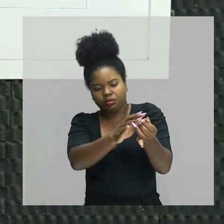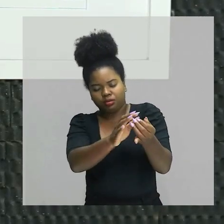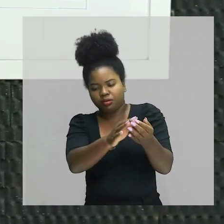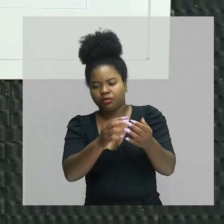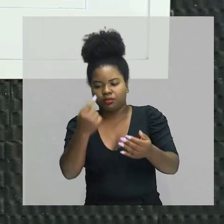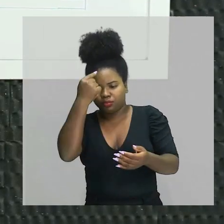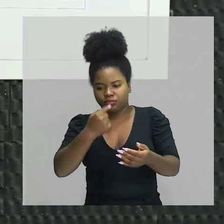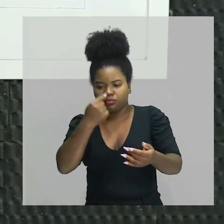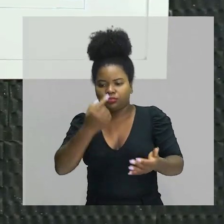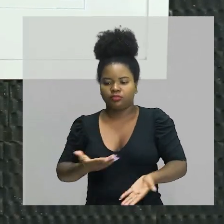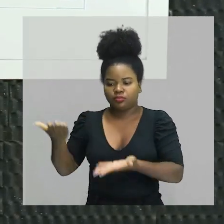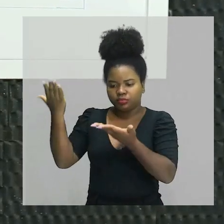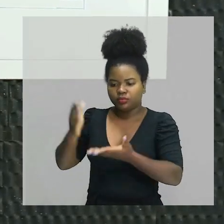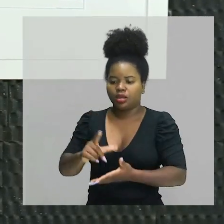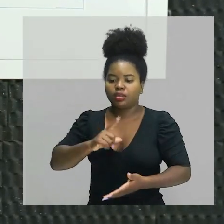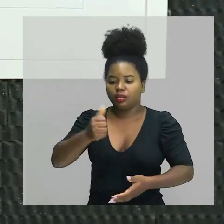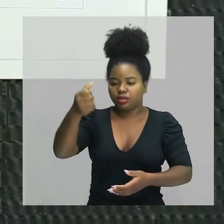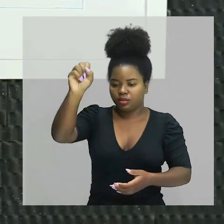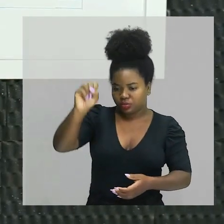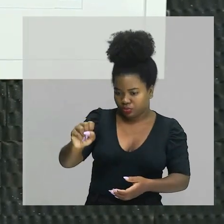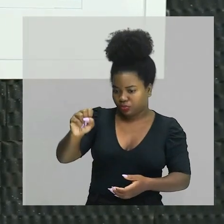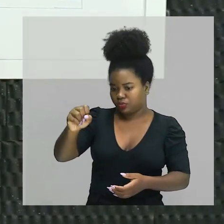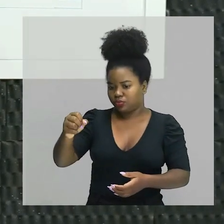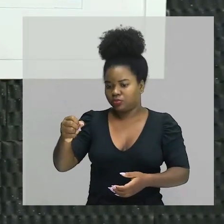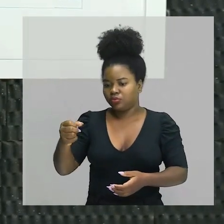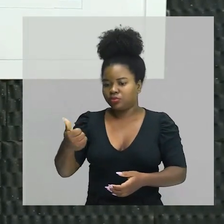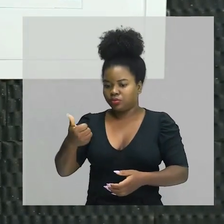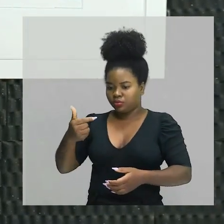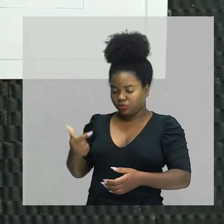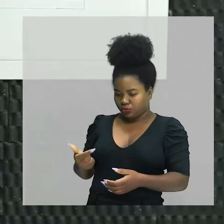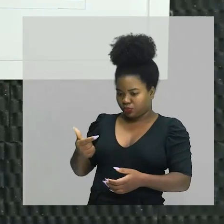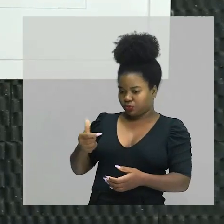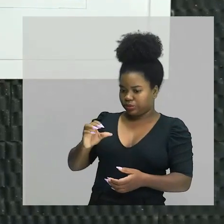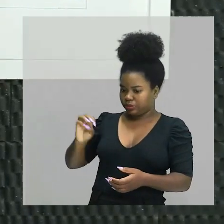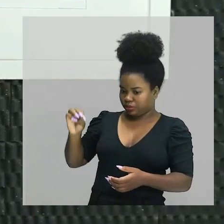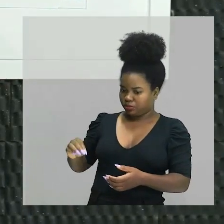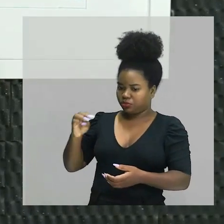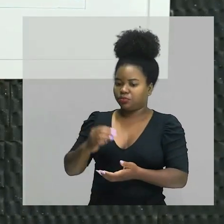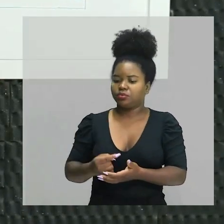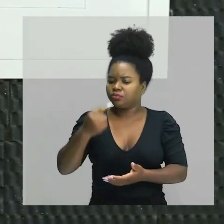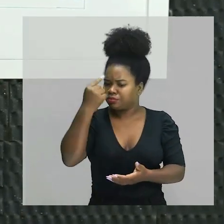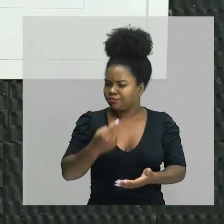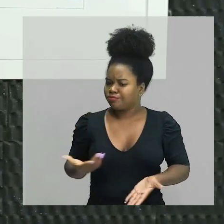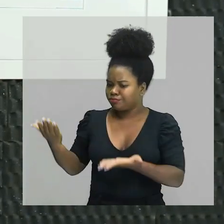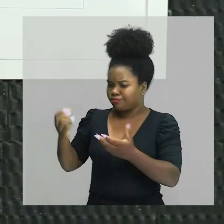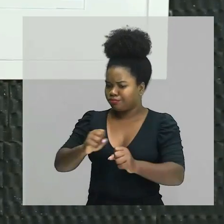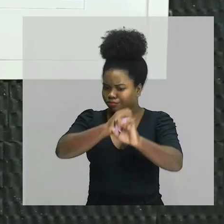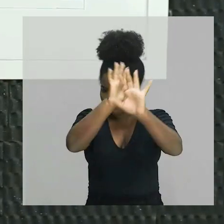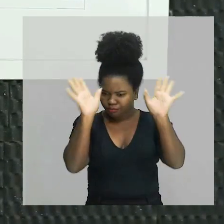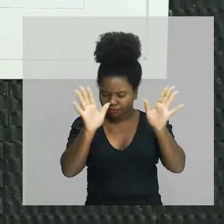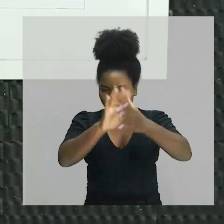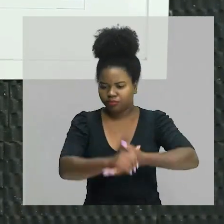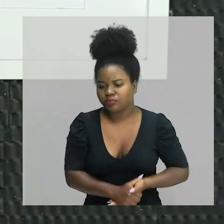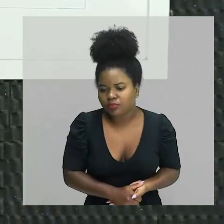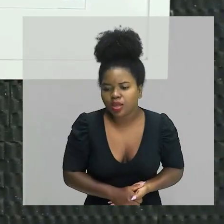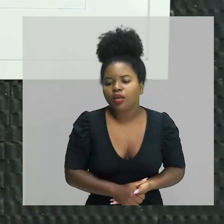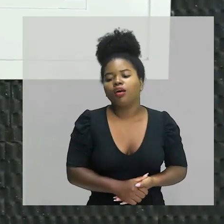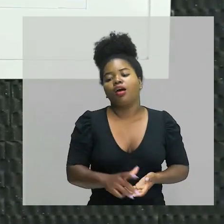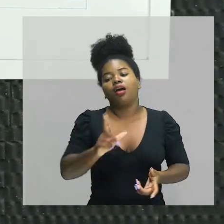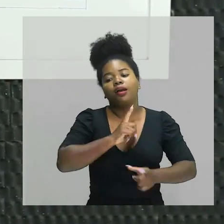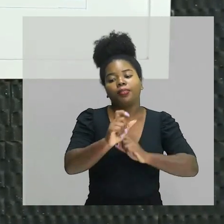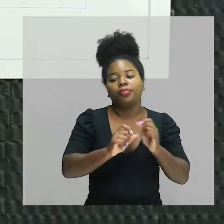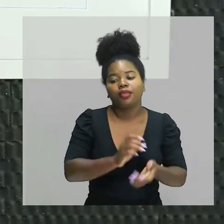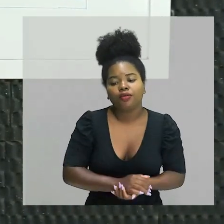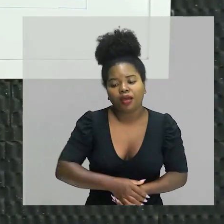de 18 por 12, certo? 18 por 12. O que acontece é o seguinte, ele deu aqui, ó, a